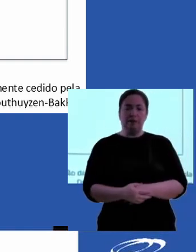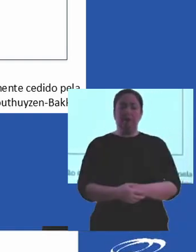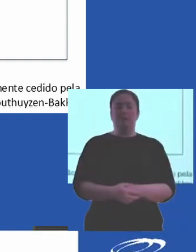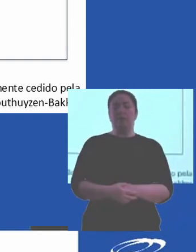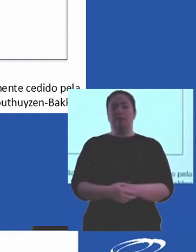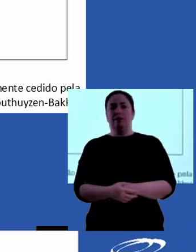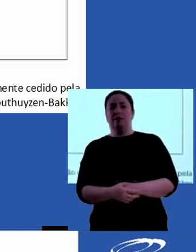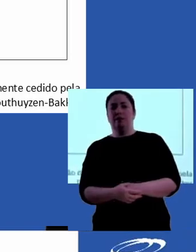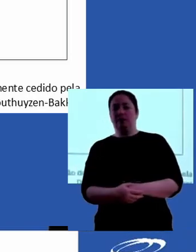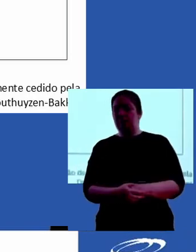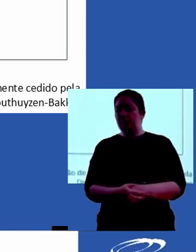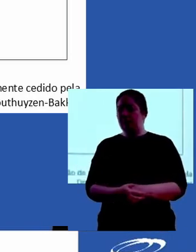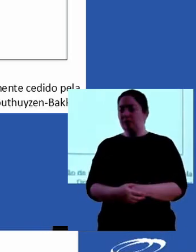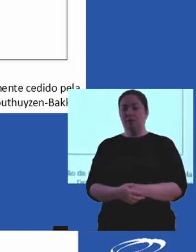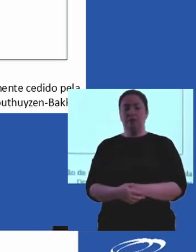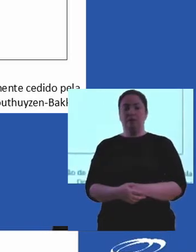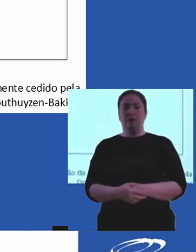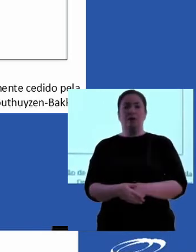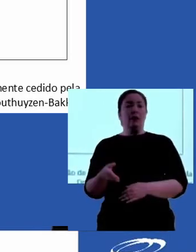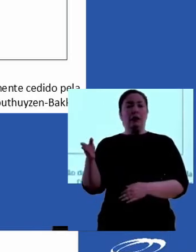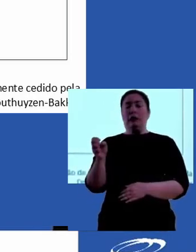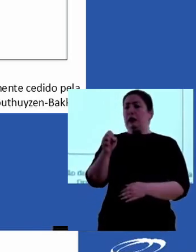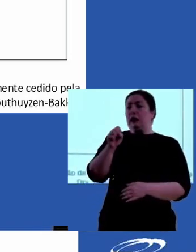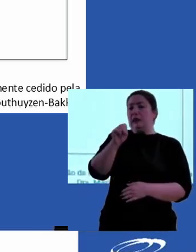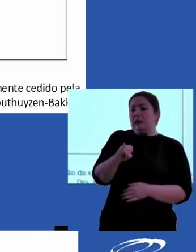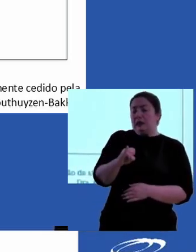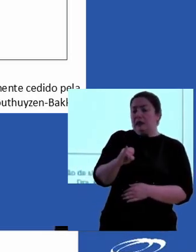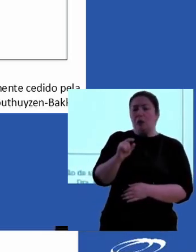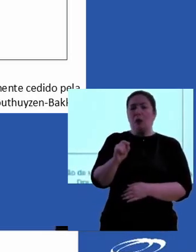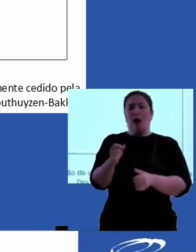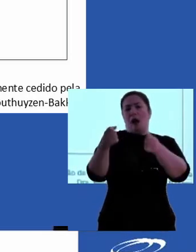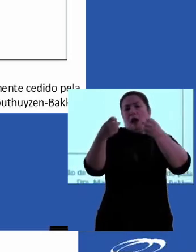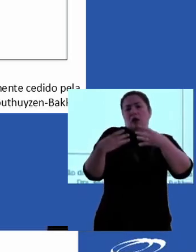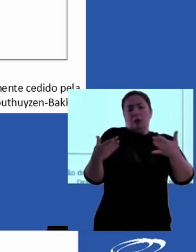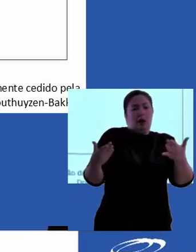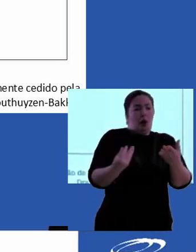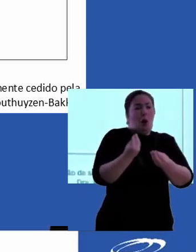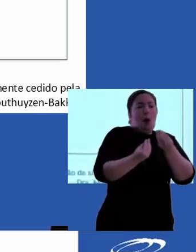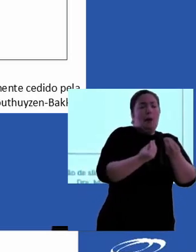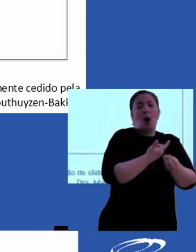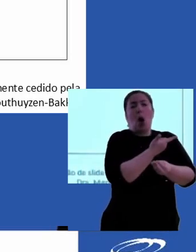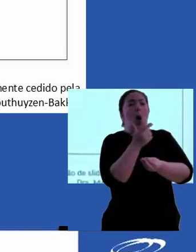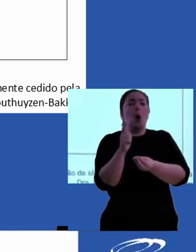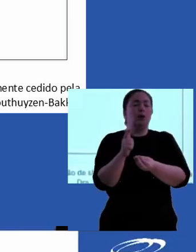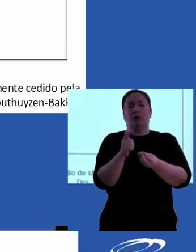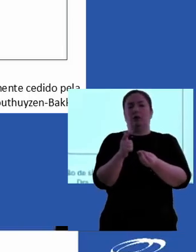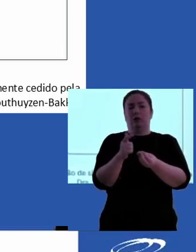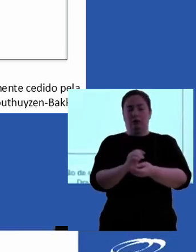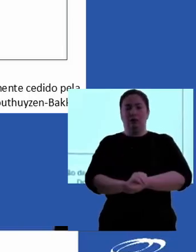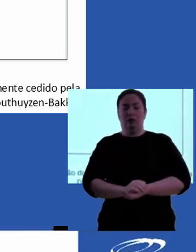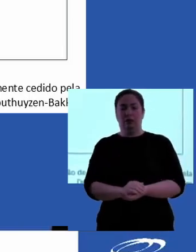histopatologia positiva. Tudo isso na ausência de uma explicação alternativa. Esses critérios todos apresentam especificidade acima